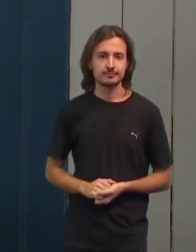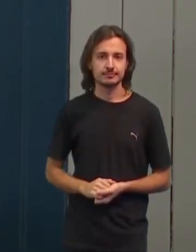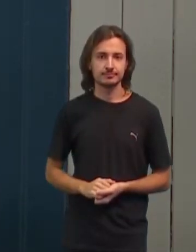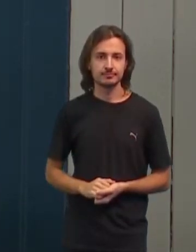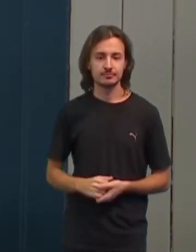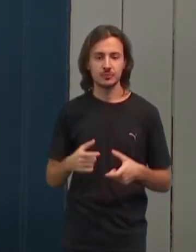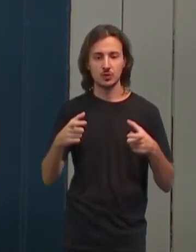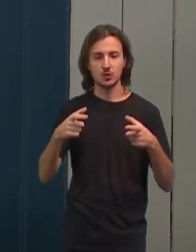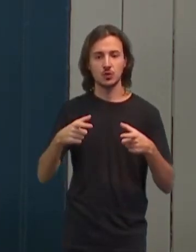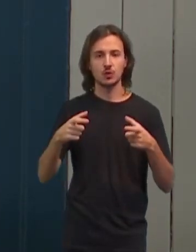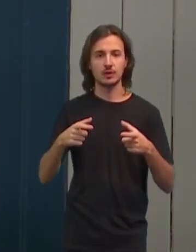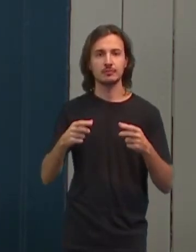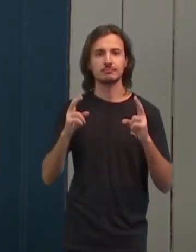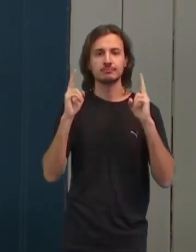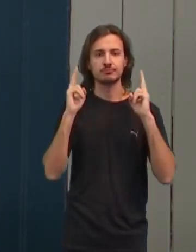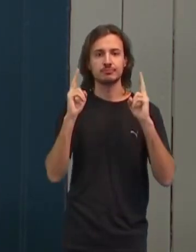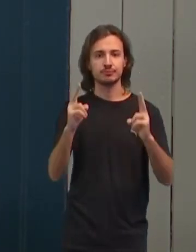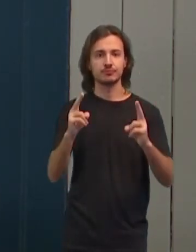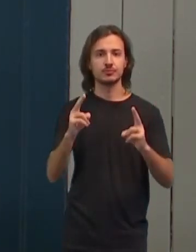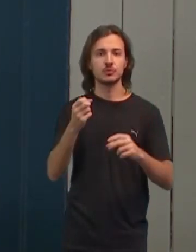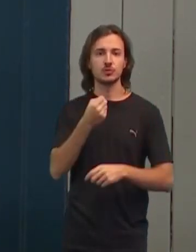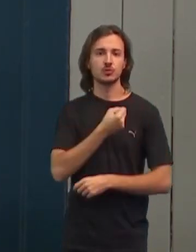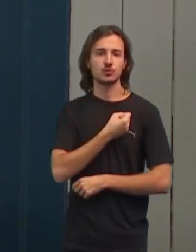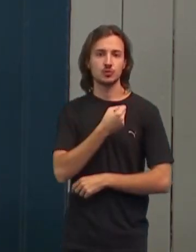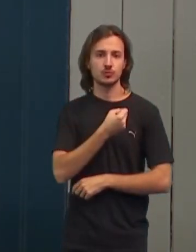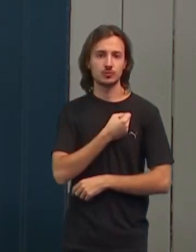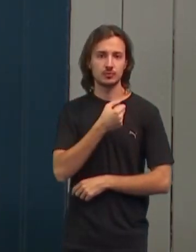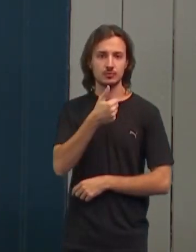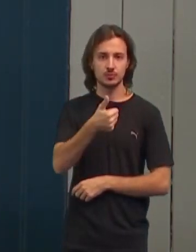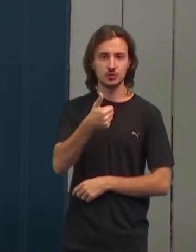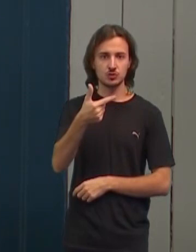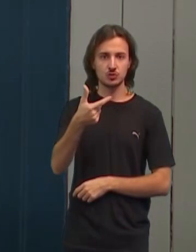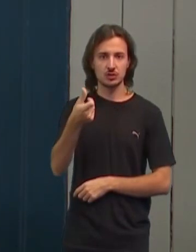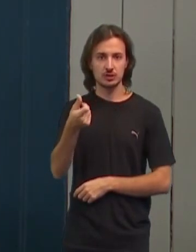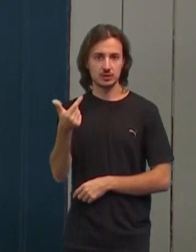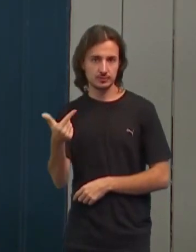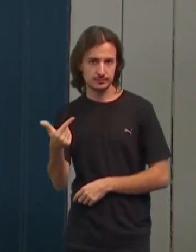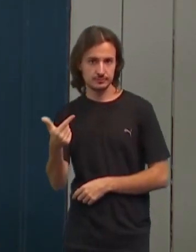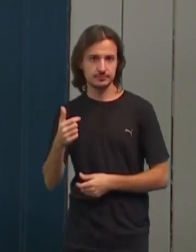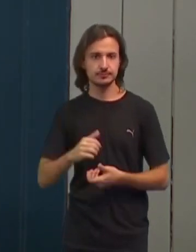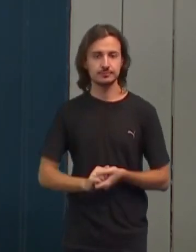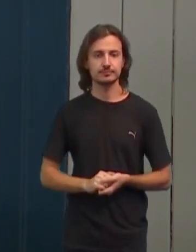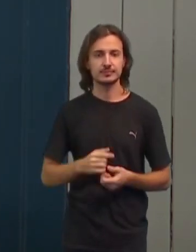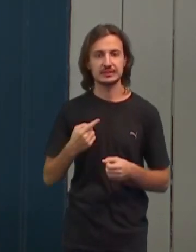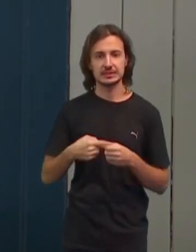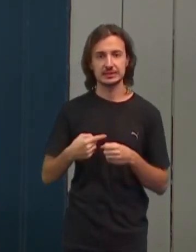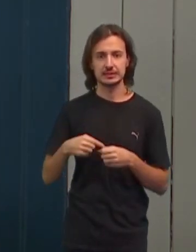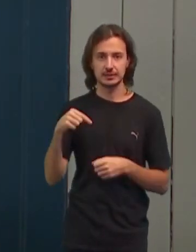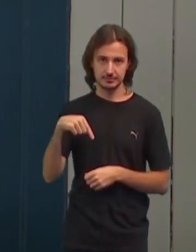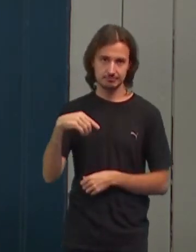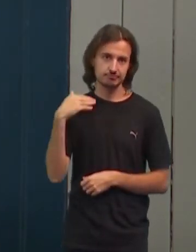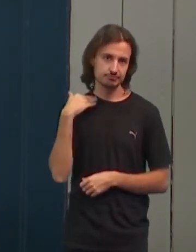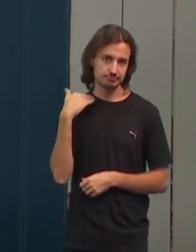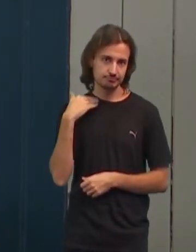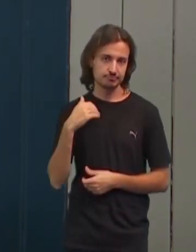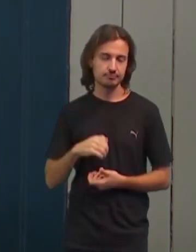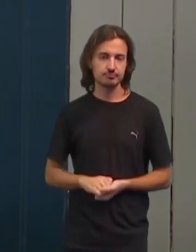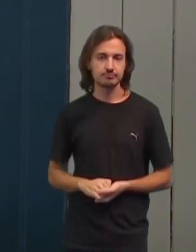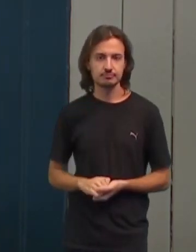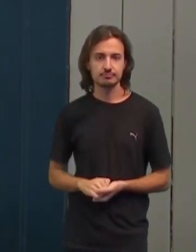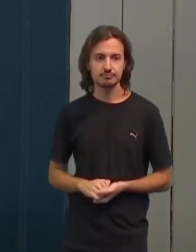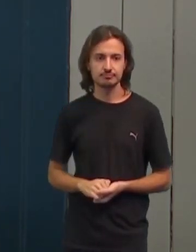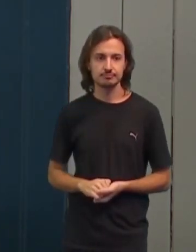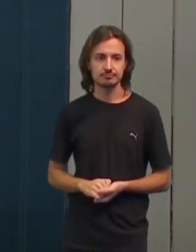Localizada na Avenida Rio Branco, 1262, Juiz de Fora. Decreto de tombamento